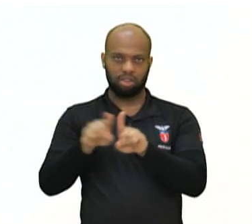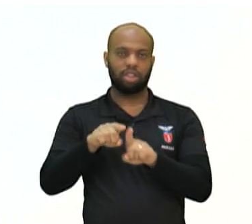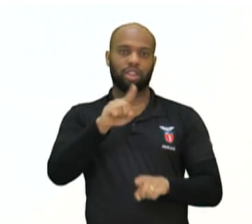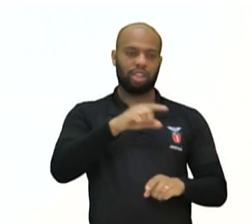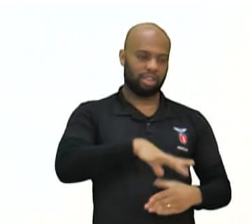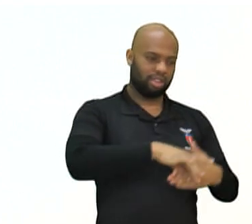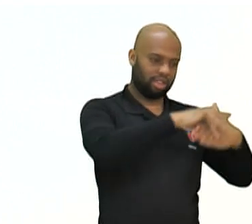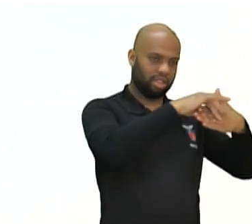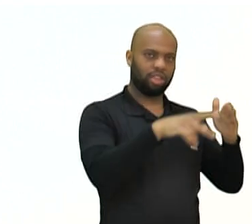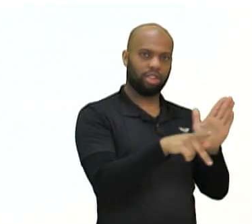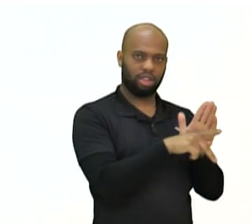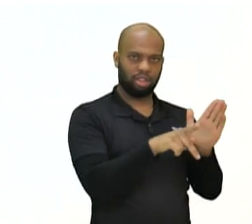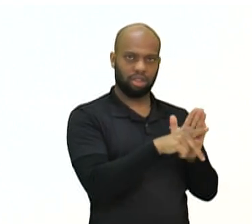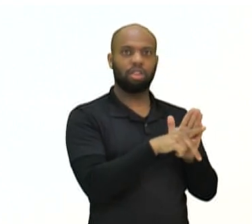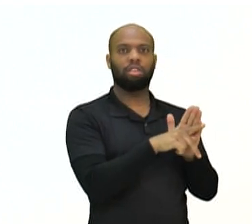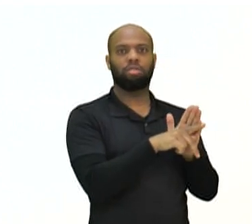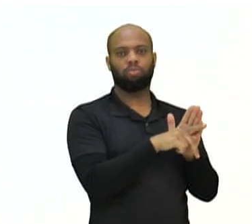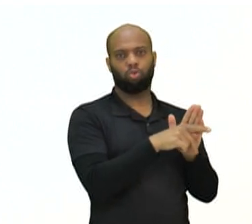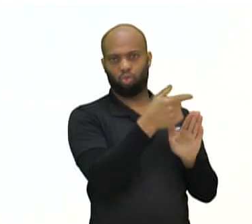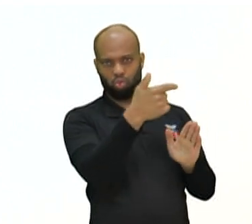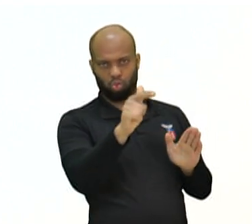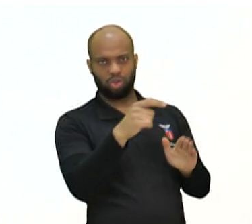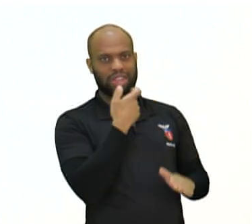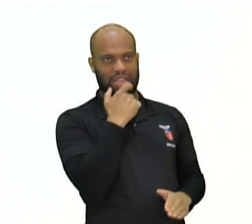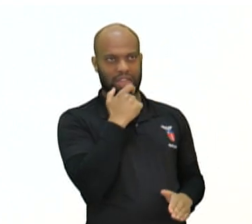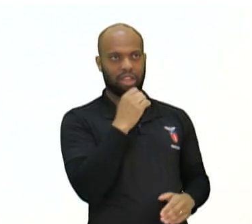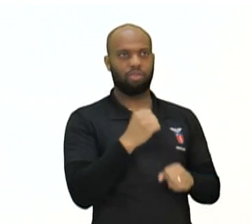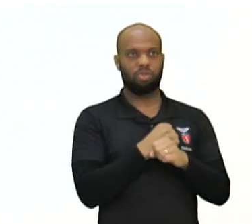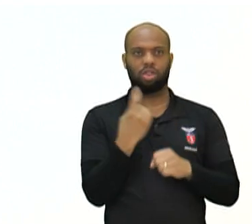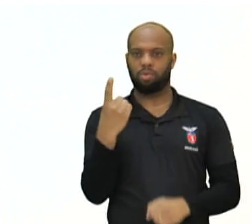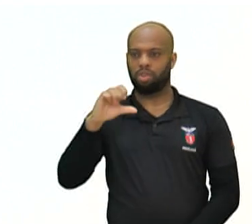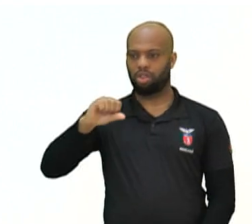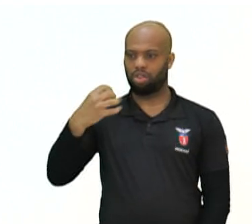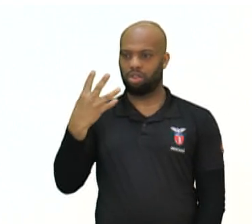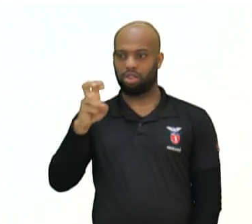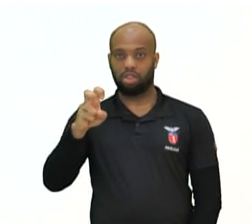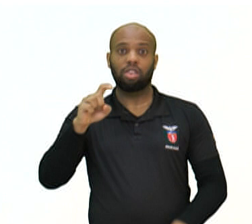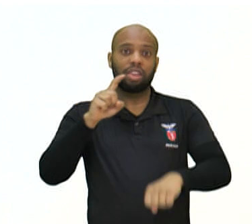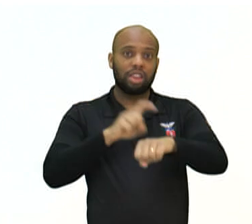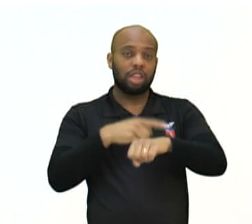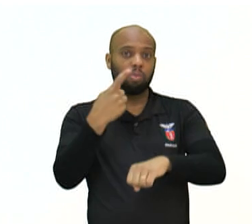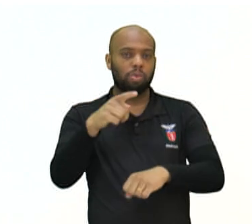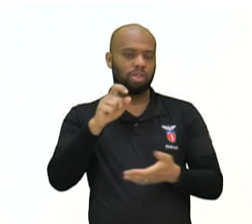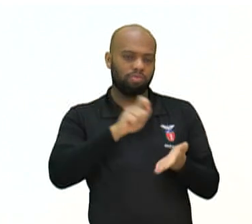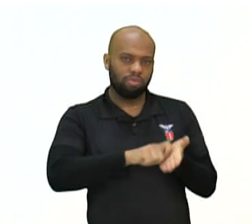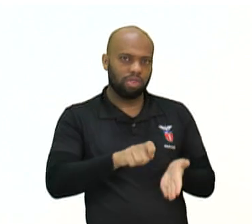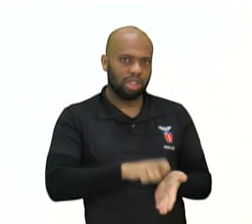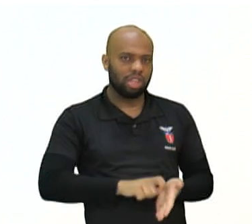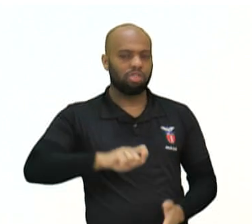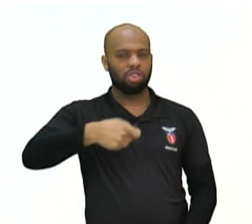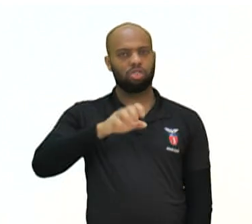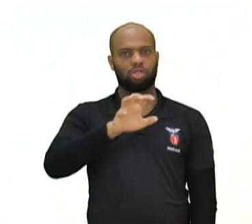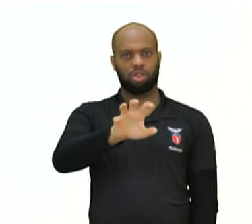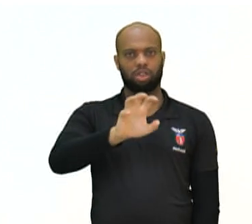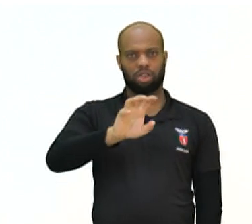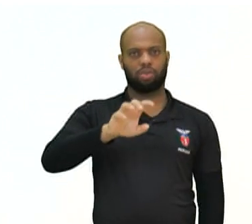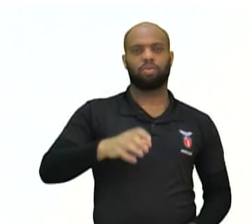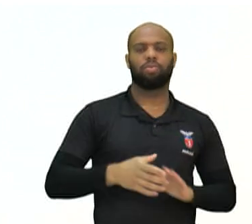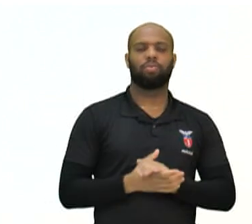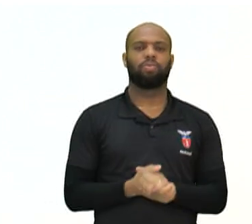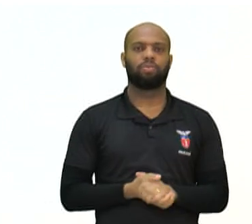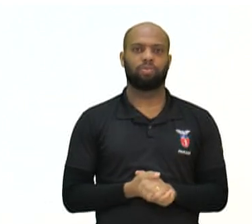da ONU em 1945. Vamos te dar um tempinho para pensar e responder a questão.